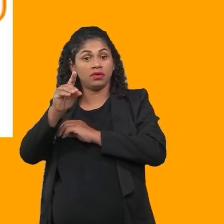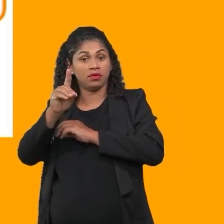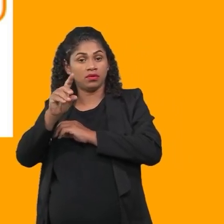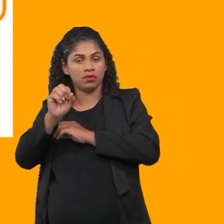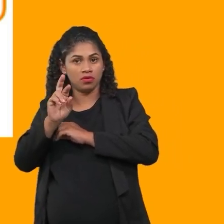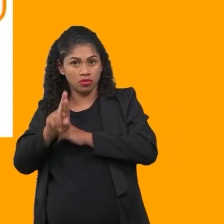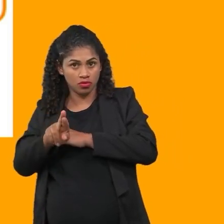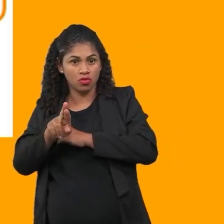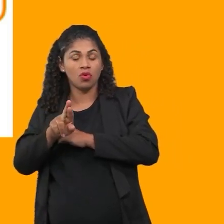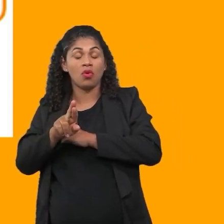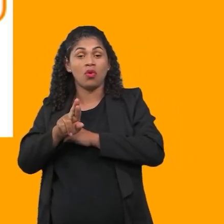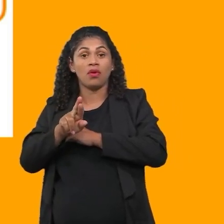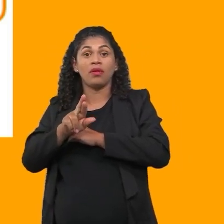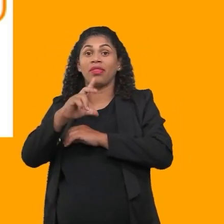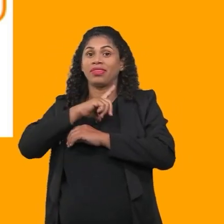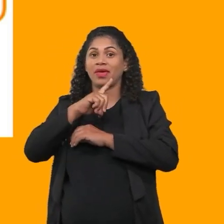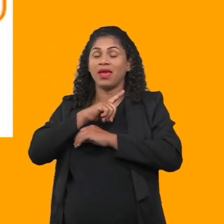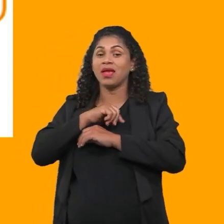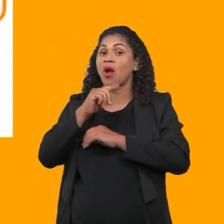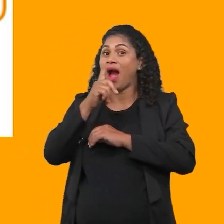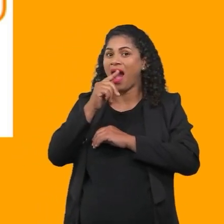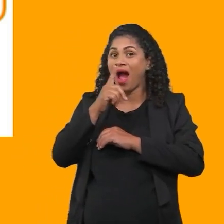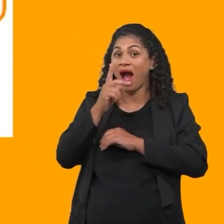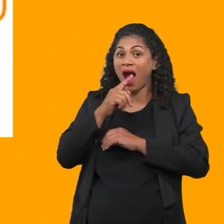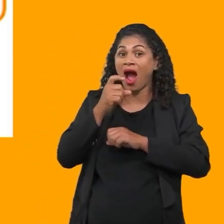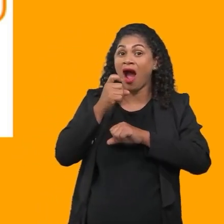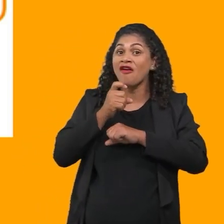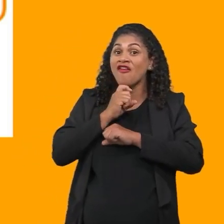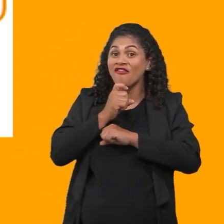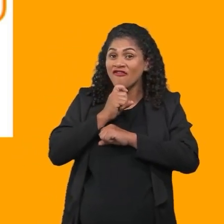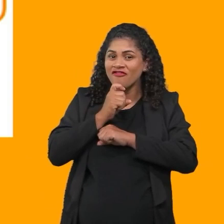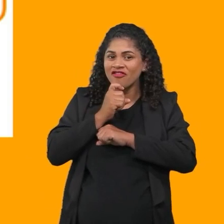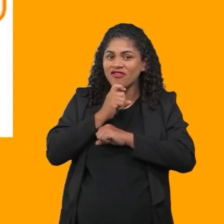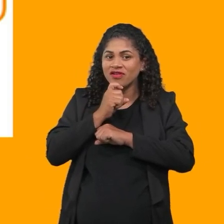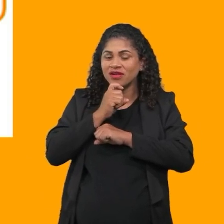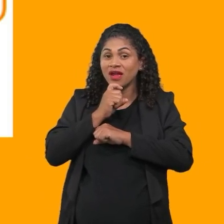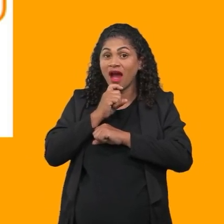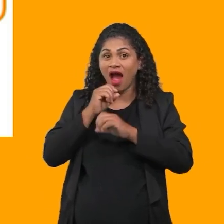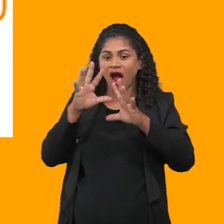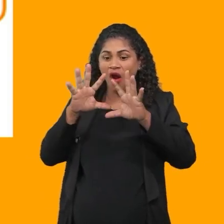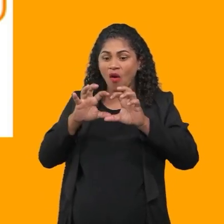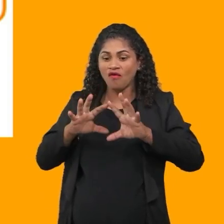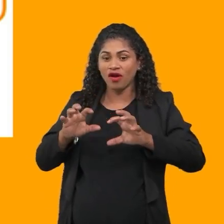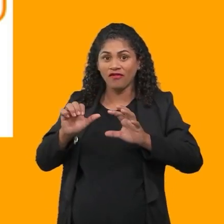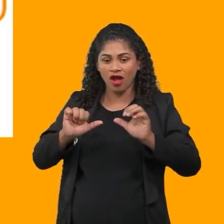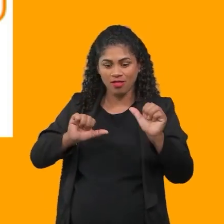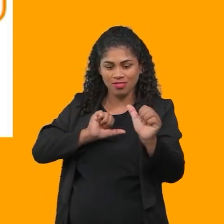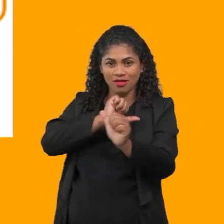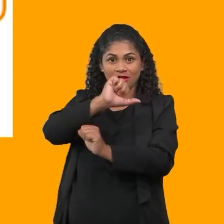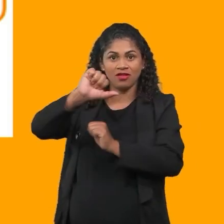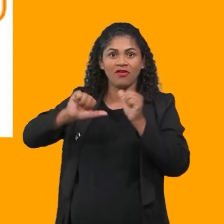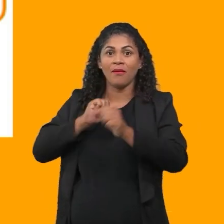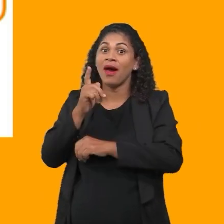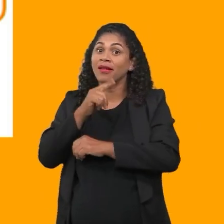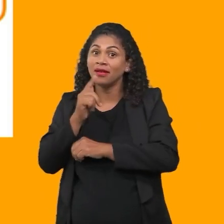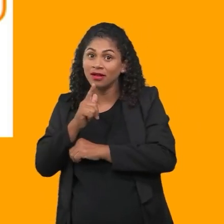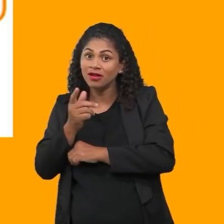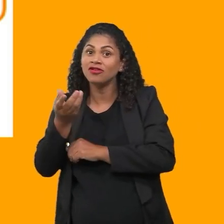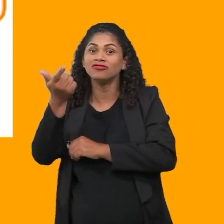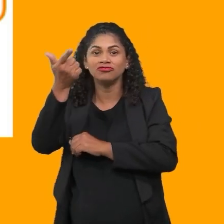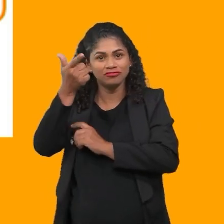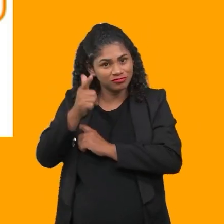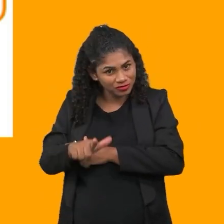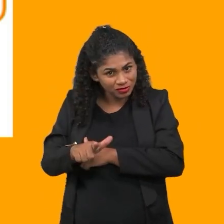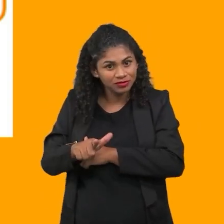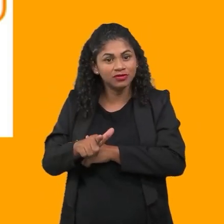essa água ele vai resfriar, né? Vai fazer com que esse vapor seja transformado em líquido e então ele vai